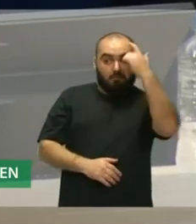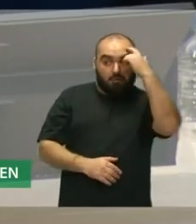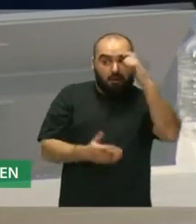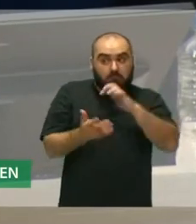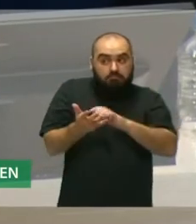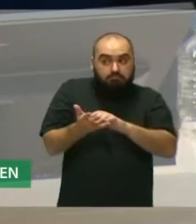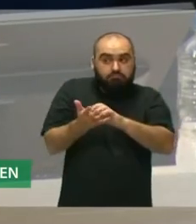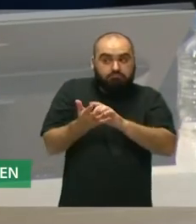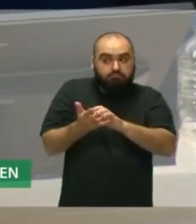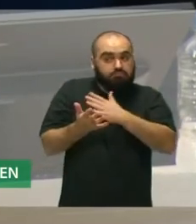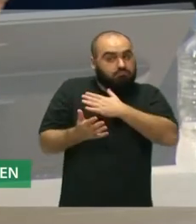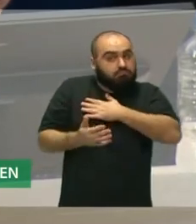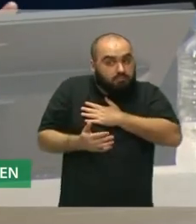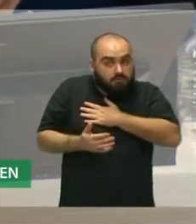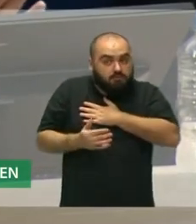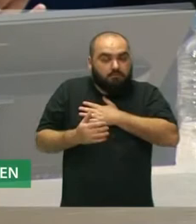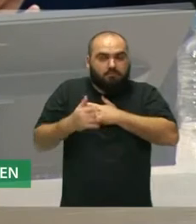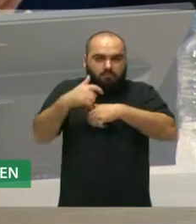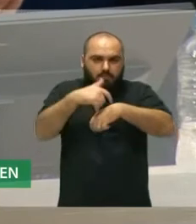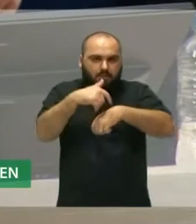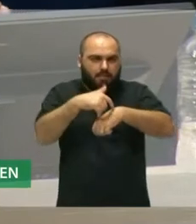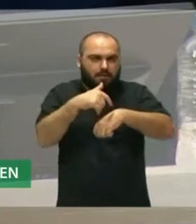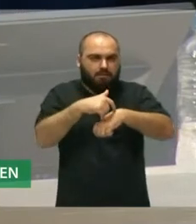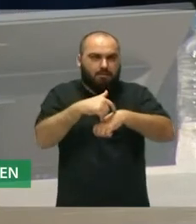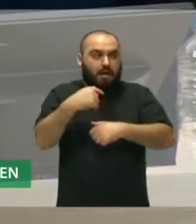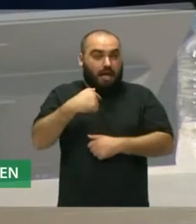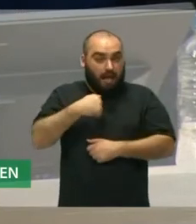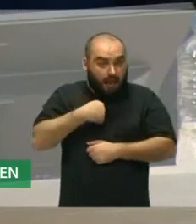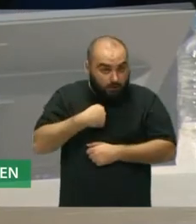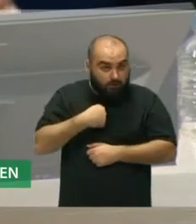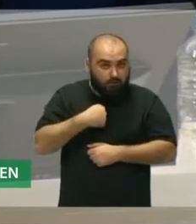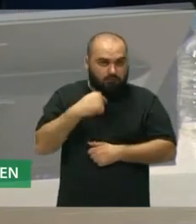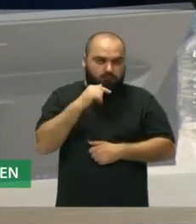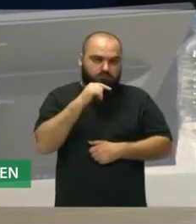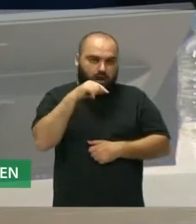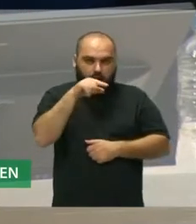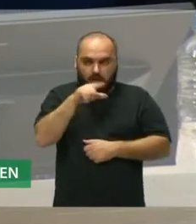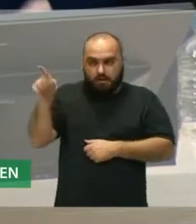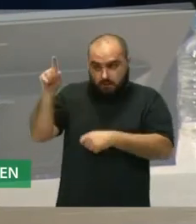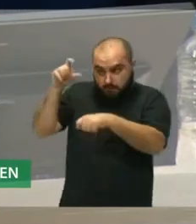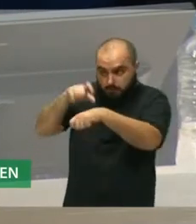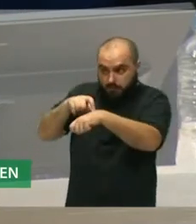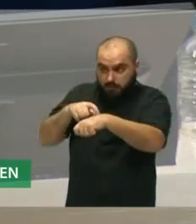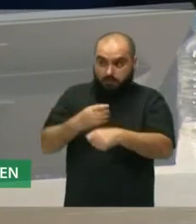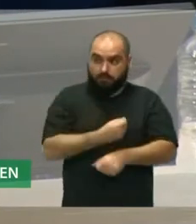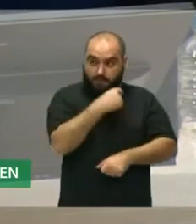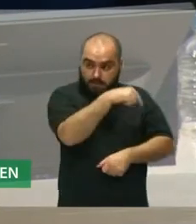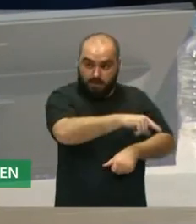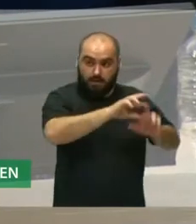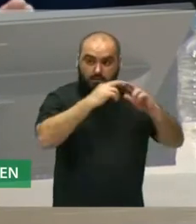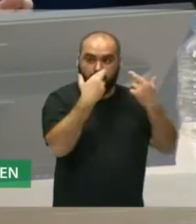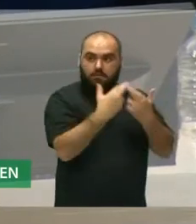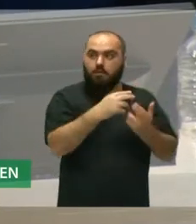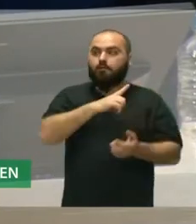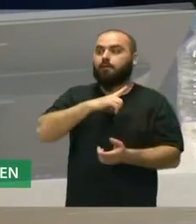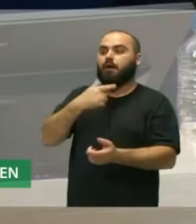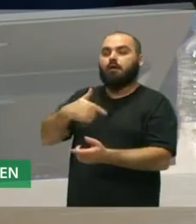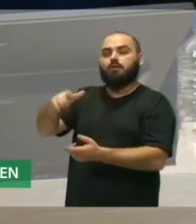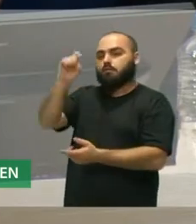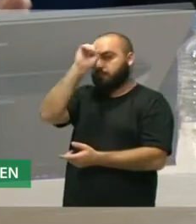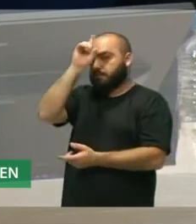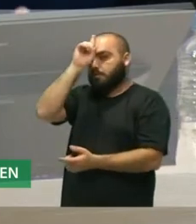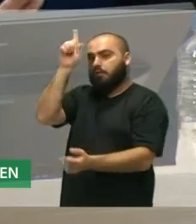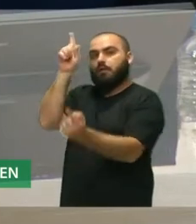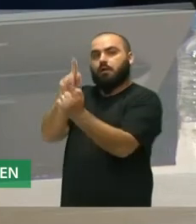pela minha pequena conta, durante esse pequeno espaço que nós estamos aqui, o hospital vai atender umas 25 pessoas e provavelmente